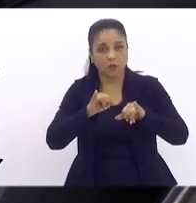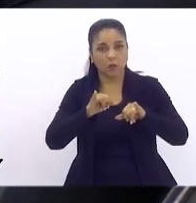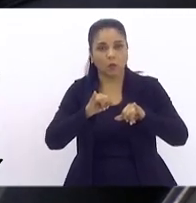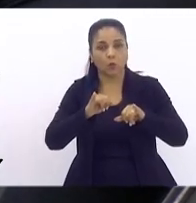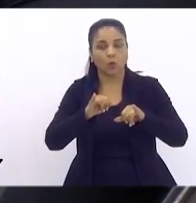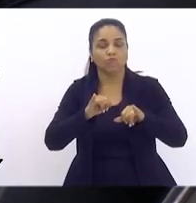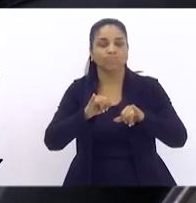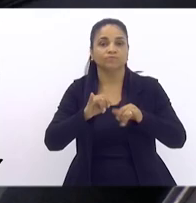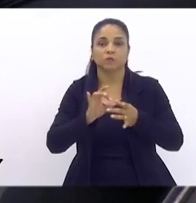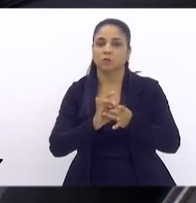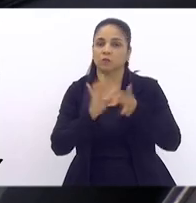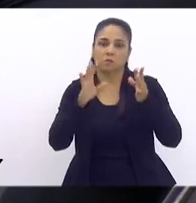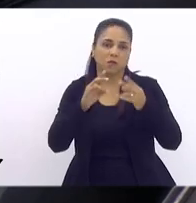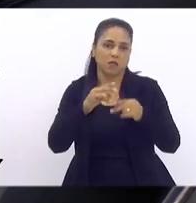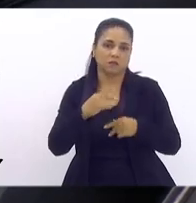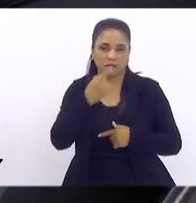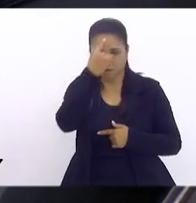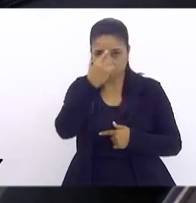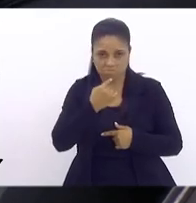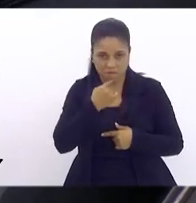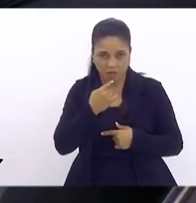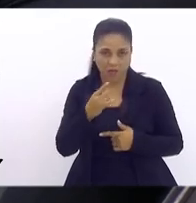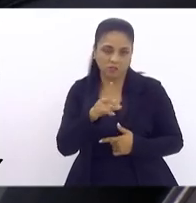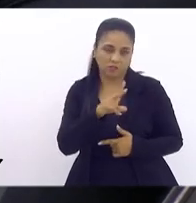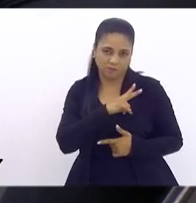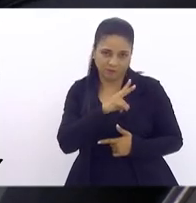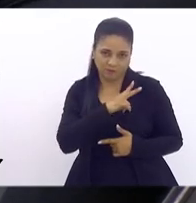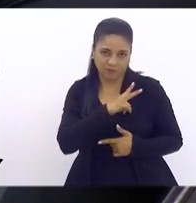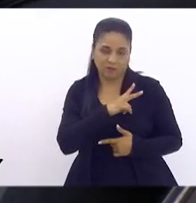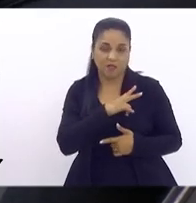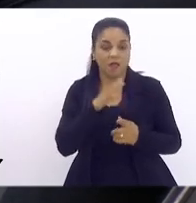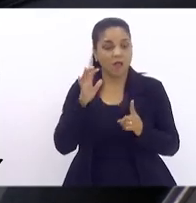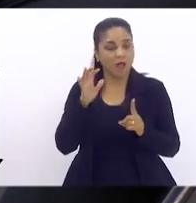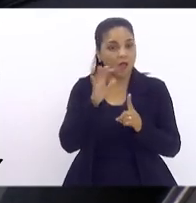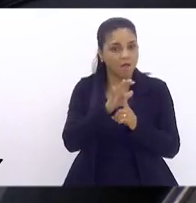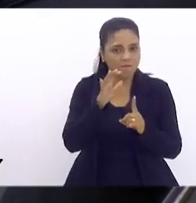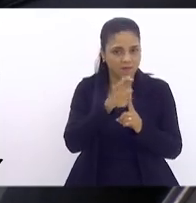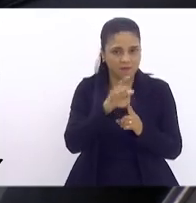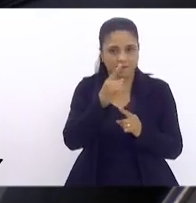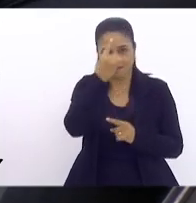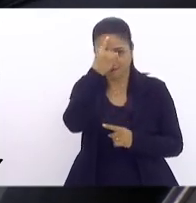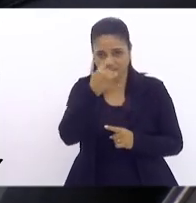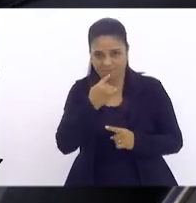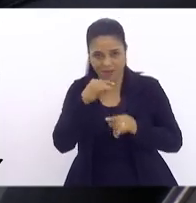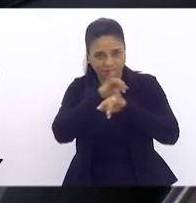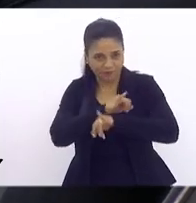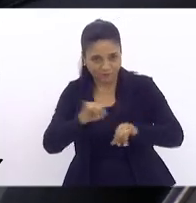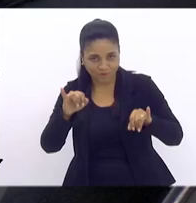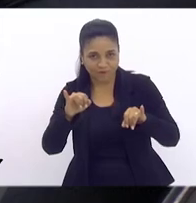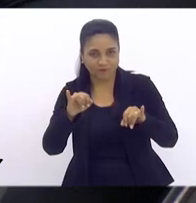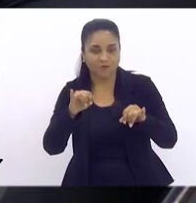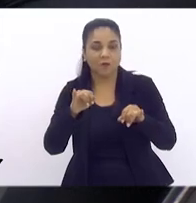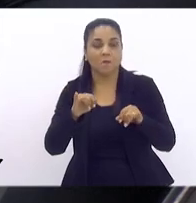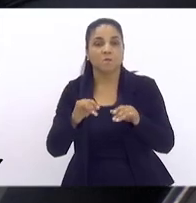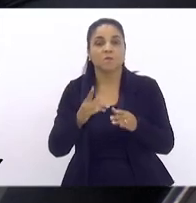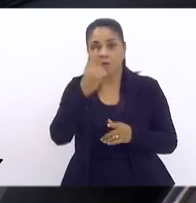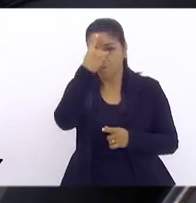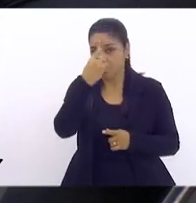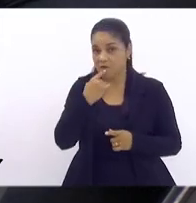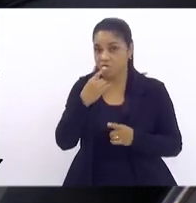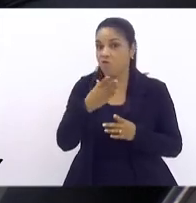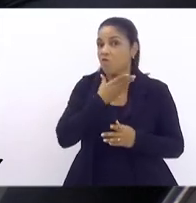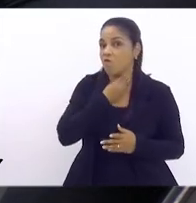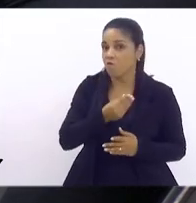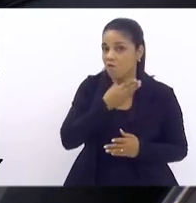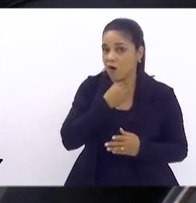imagem íntima ameaça de divulgação dessas imagens criação de perfil falso Isso é muito recorrente